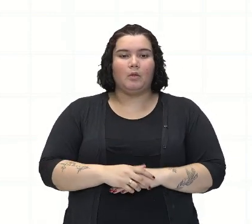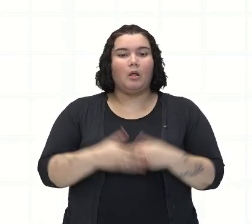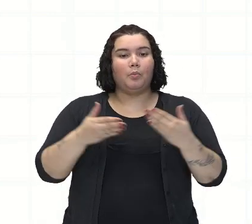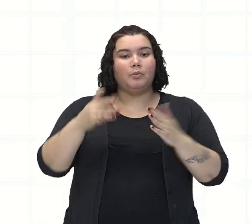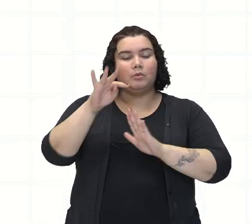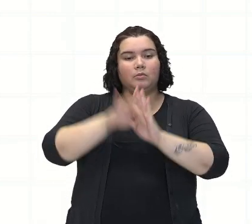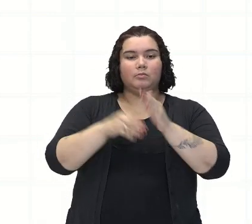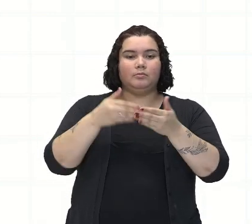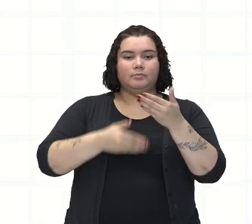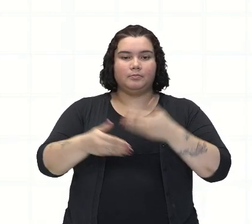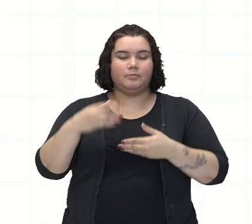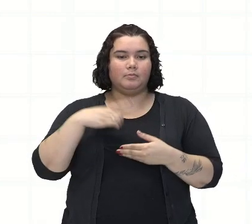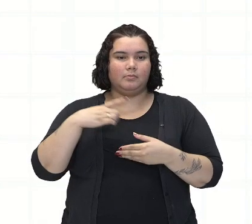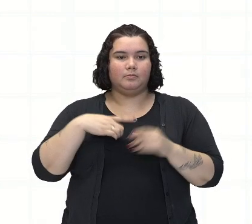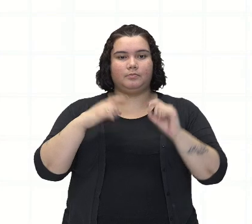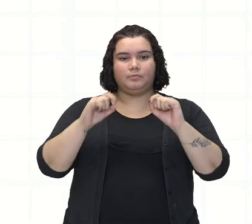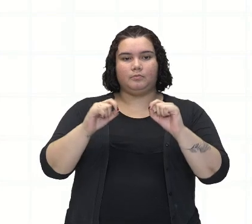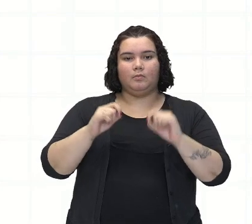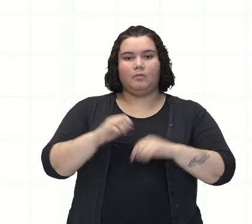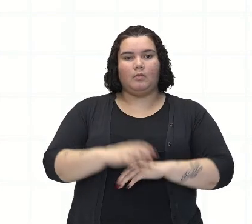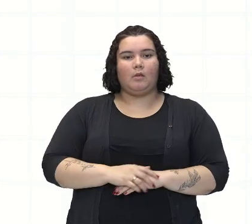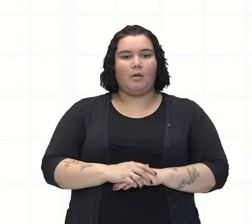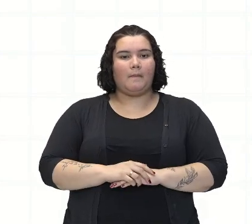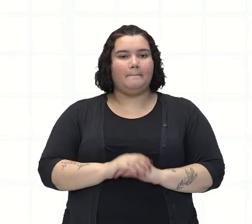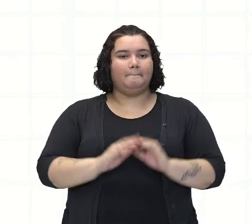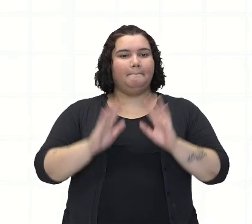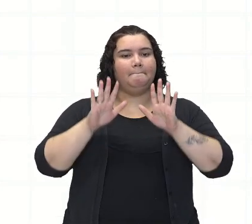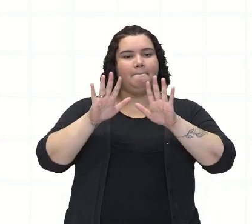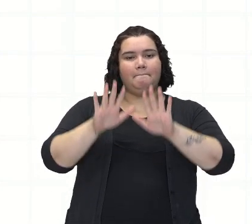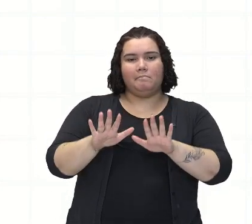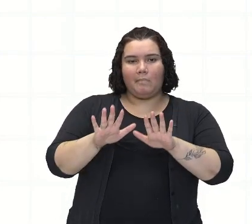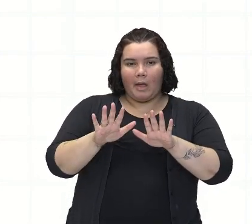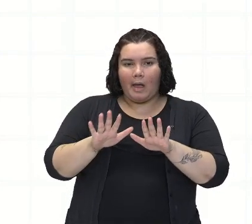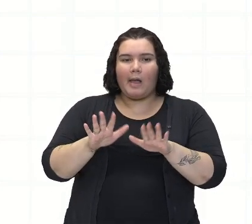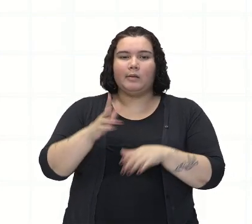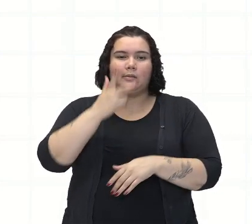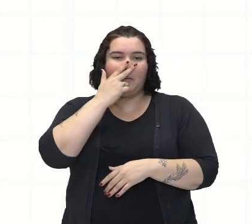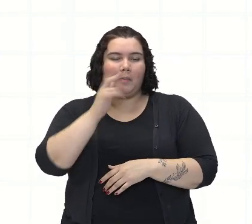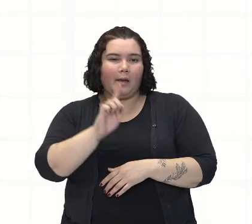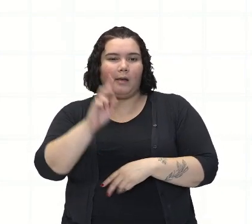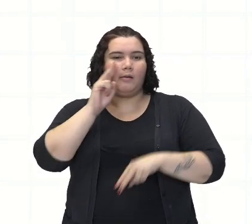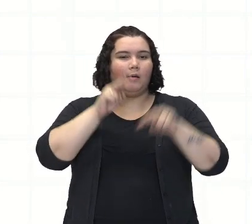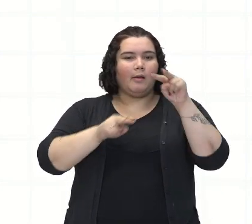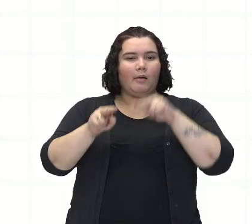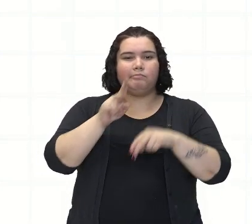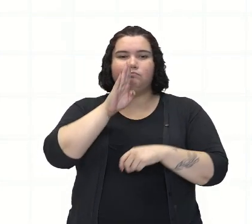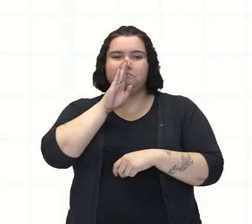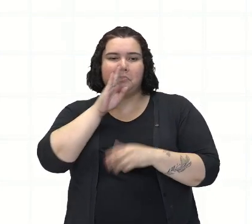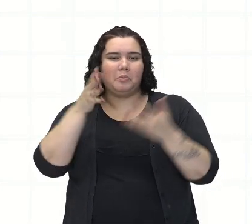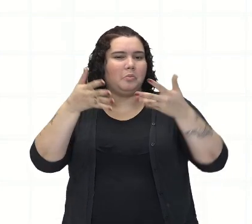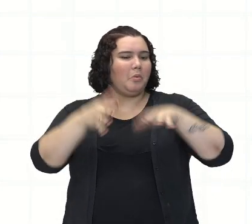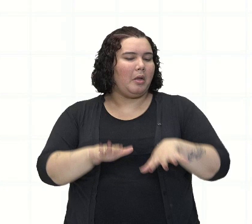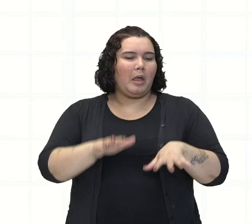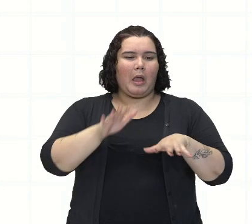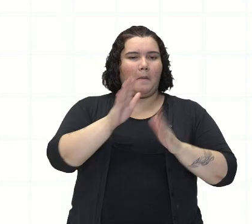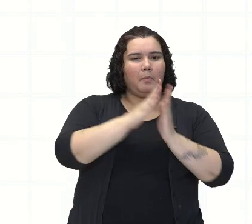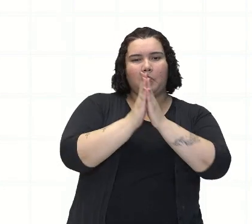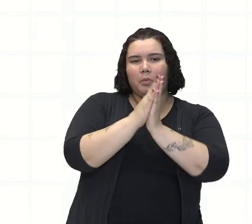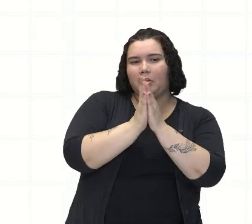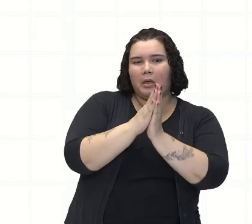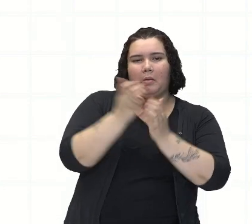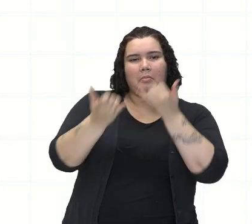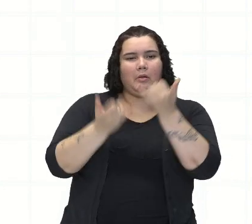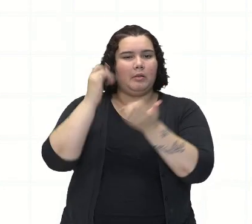tem não que parecesse olhar ou enxergar de propósito. Parava quieta, não queria bruxas de pano,